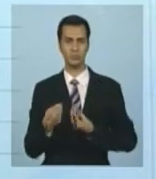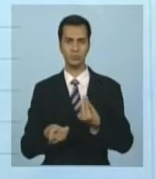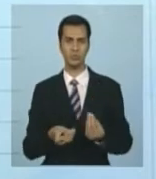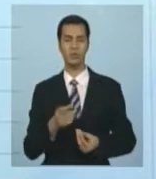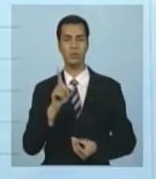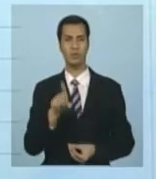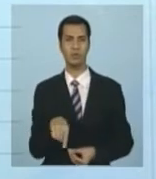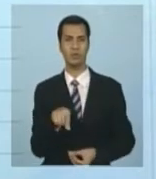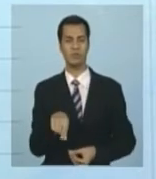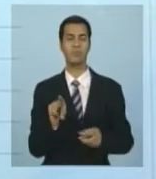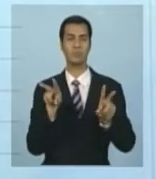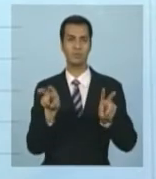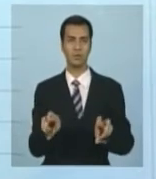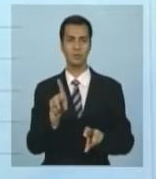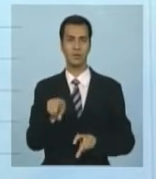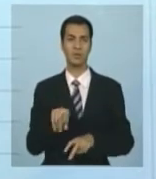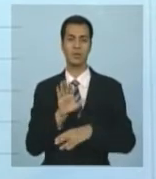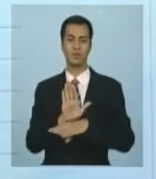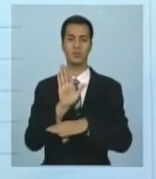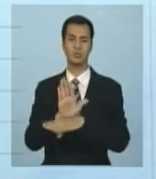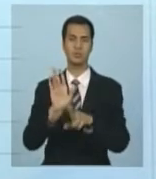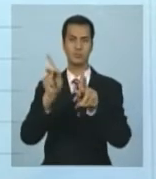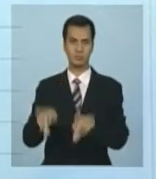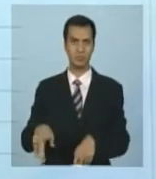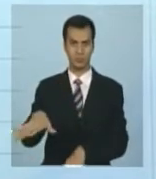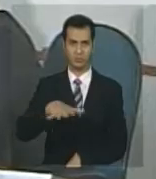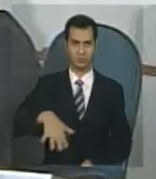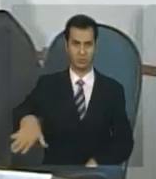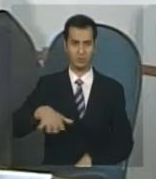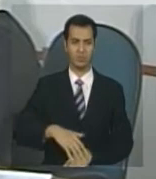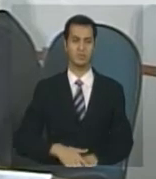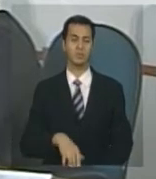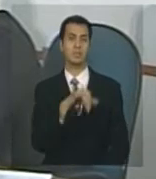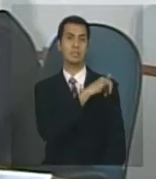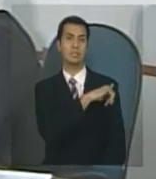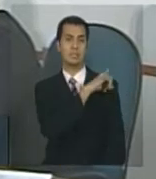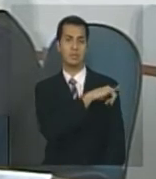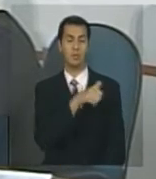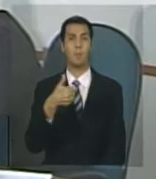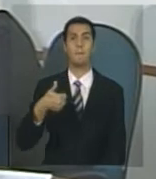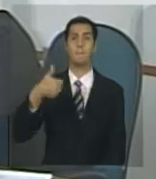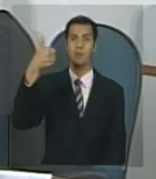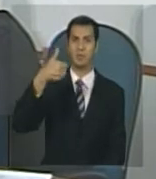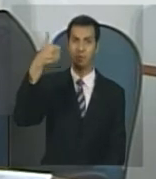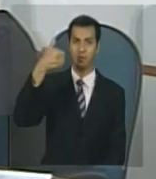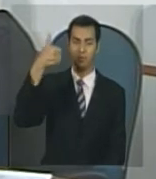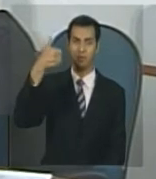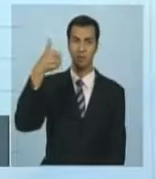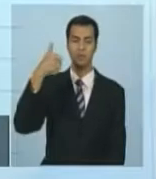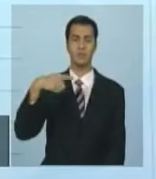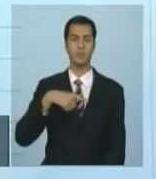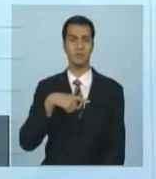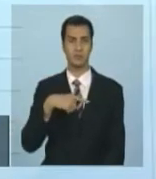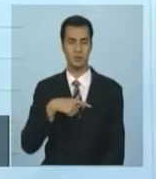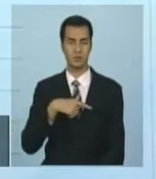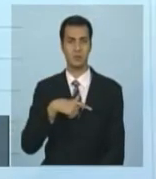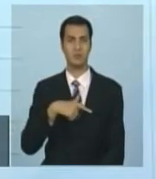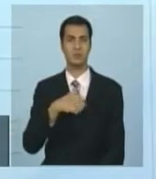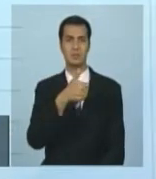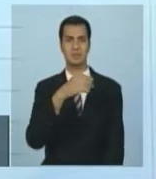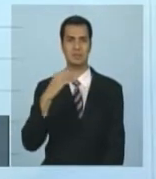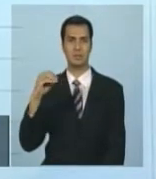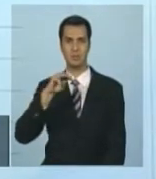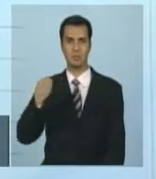a rubrica de assistência à população. O Rio de Janeiro vem em primeiro lugar, com aproximadamente